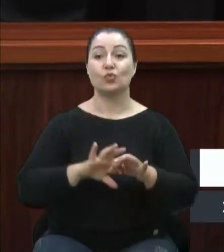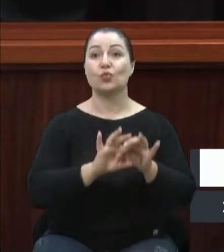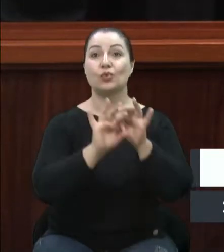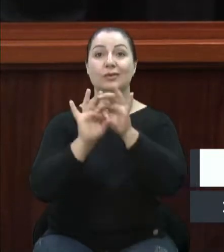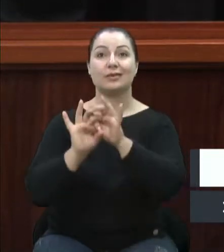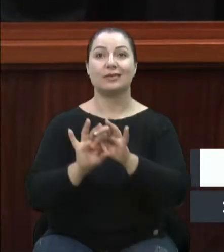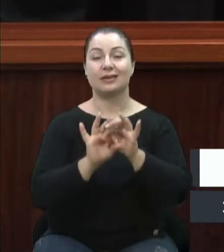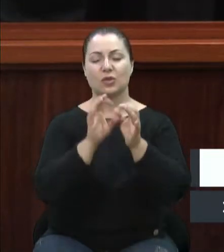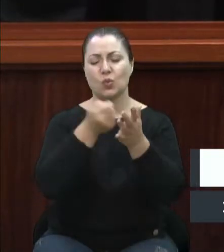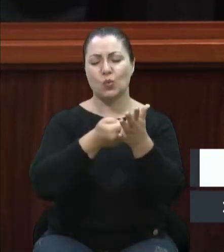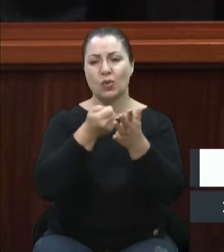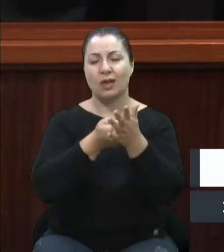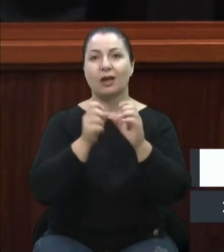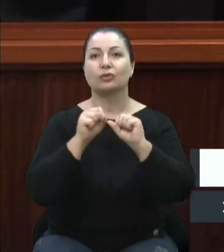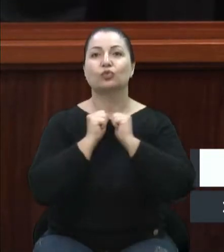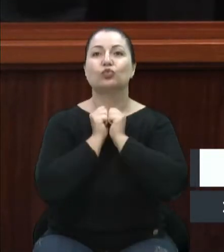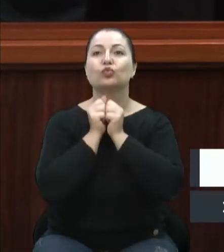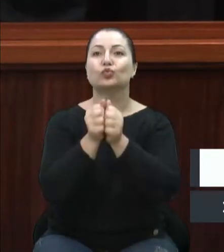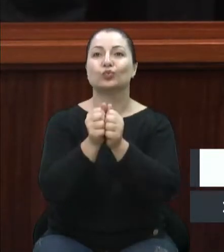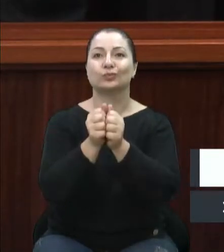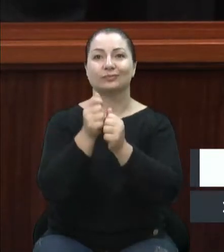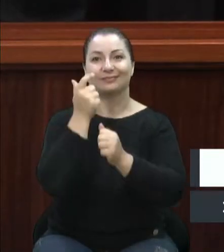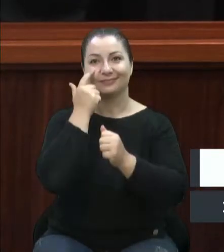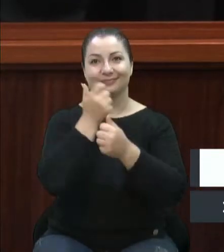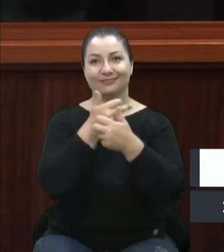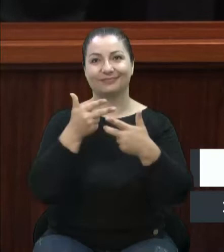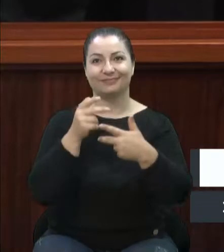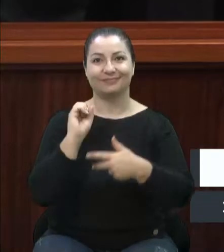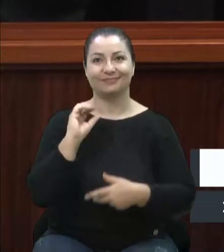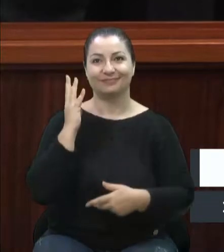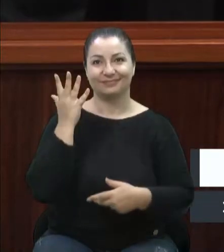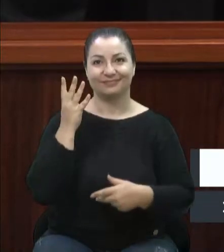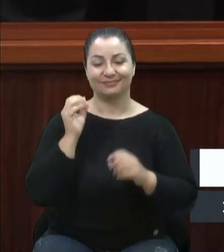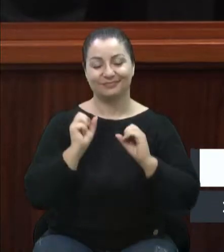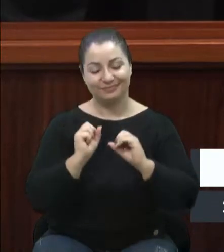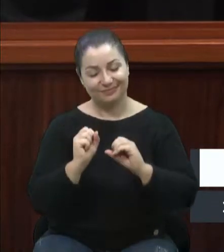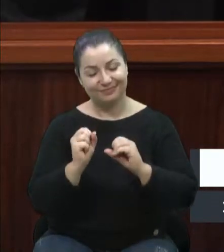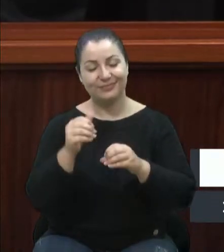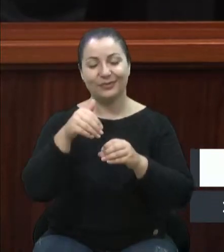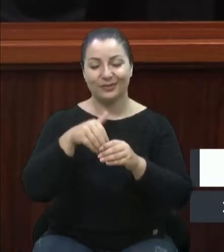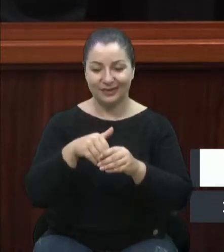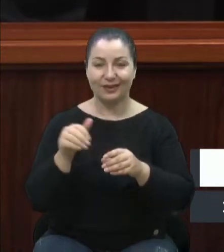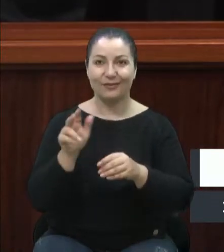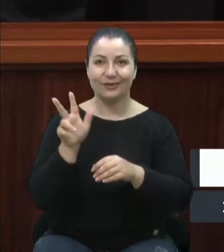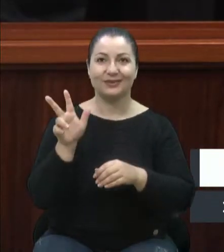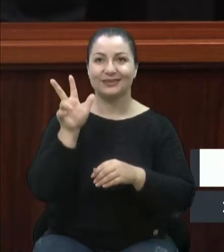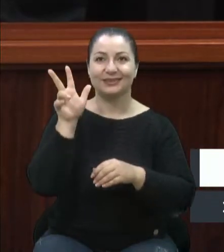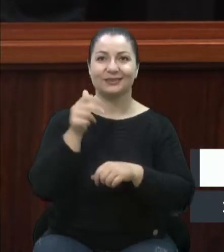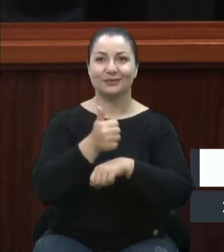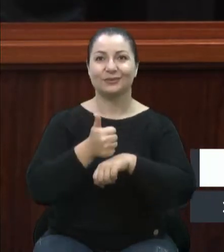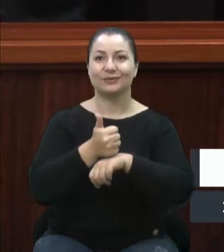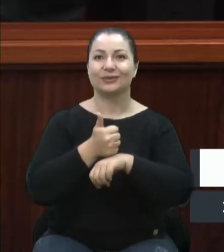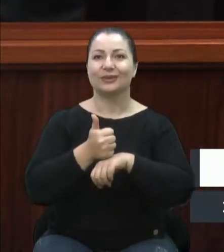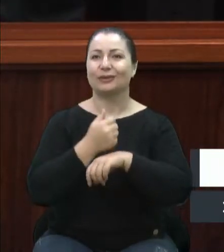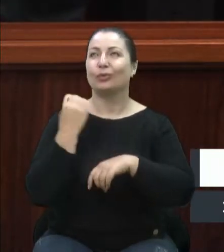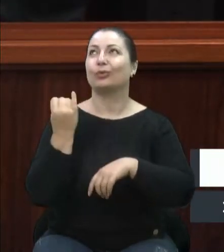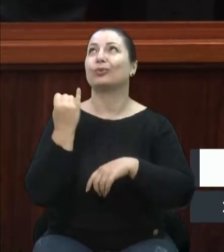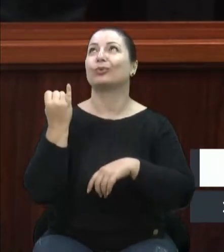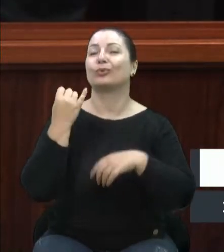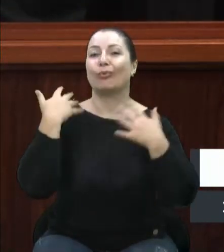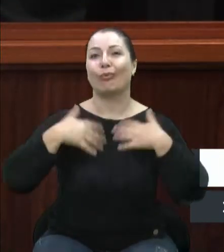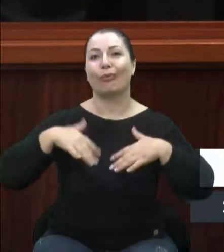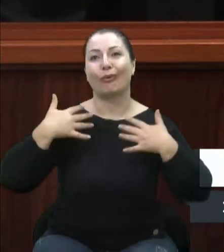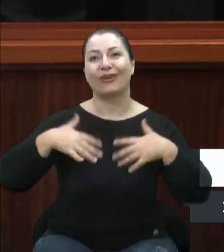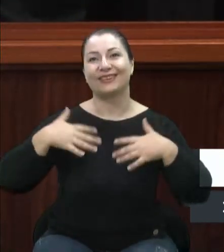gente veja coisas como essa acontecendo, para que a gente possa votar a valorização de profissionais tão importantes que